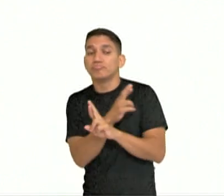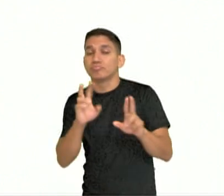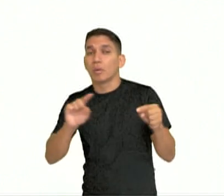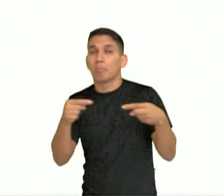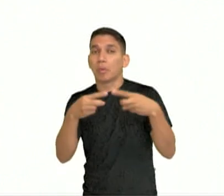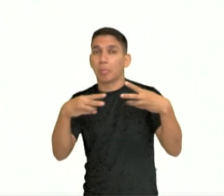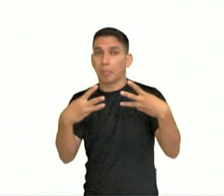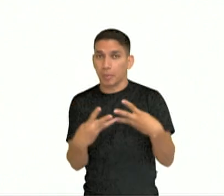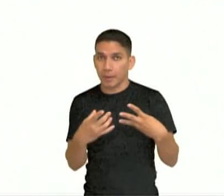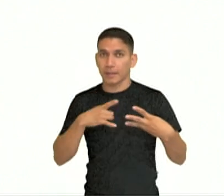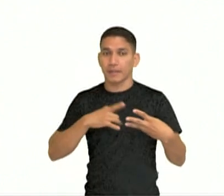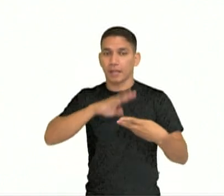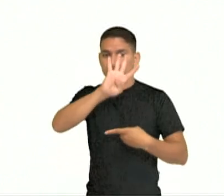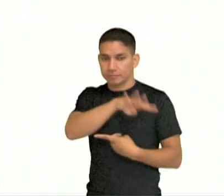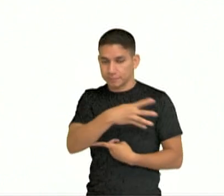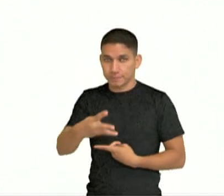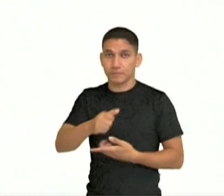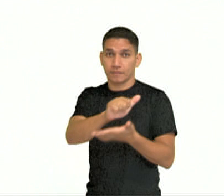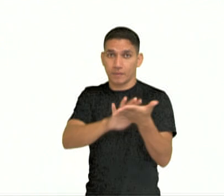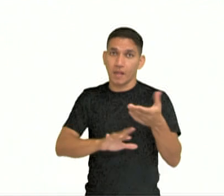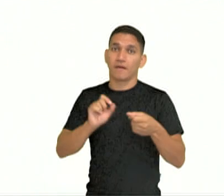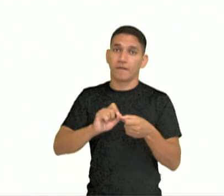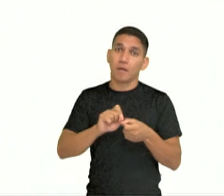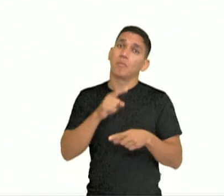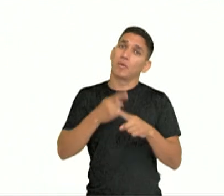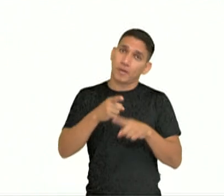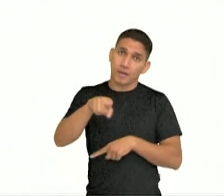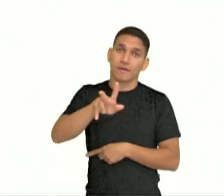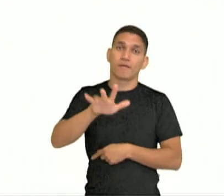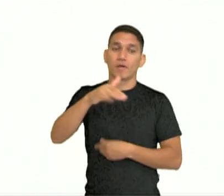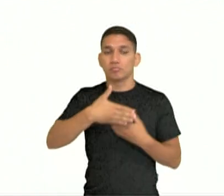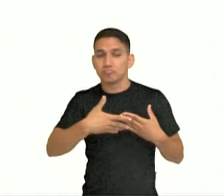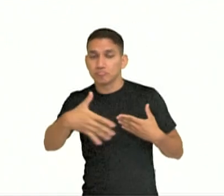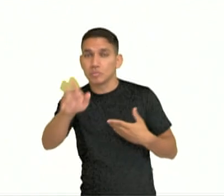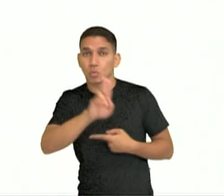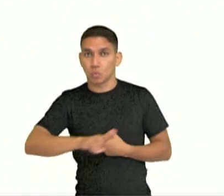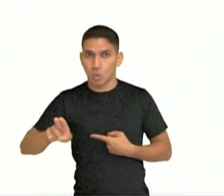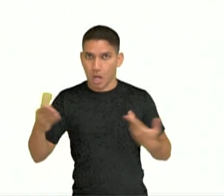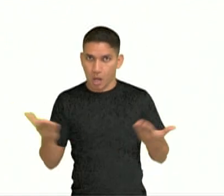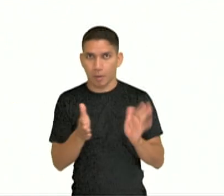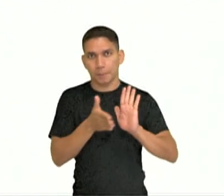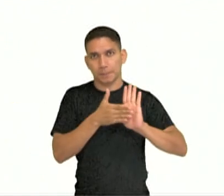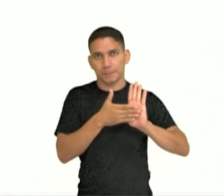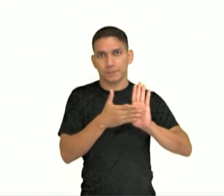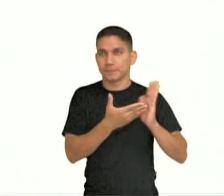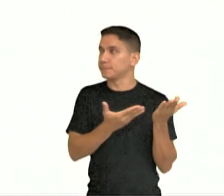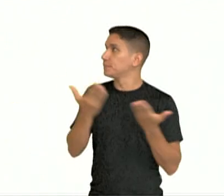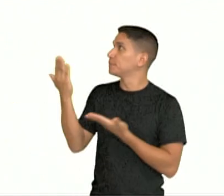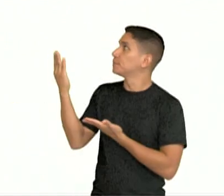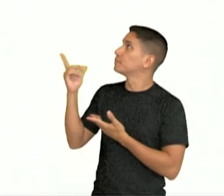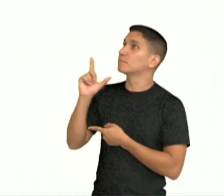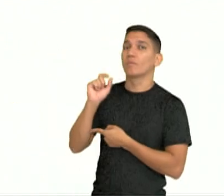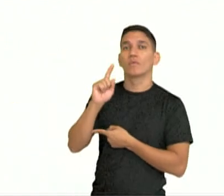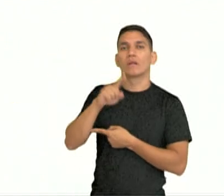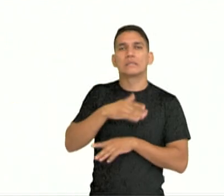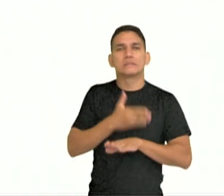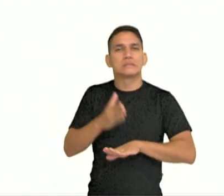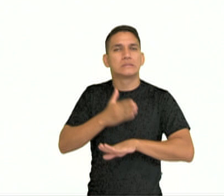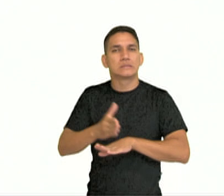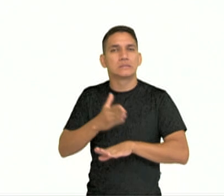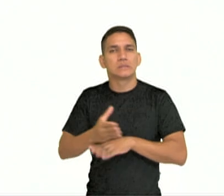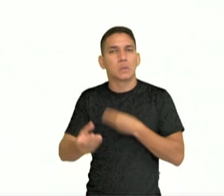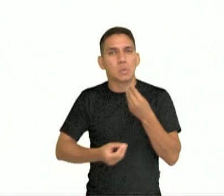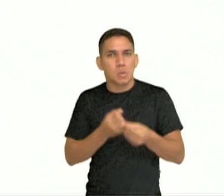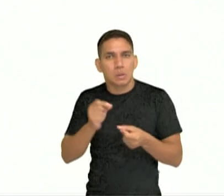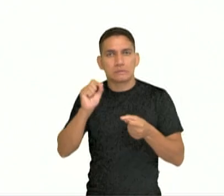na resolução desses exercícios, porque vocês vão usar agora nessa proposta que eu tenho aqui para vocês praticarem, para que